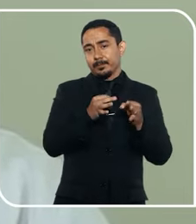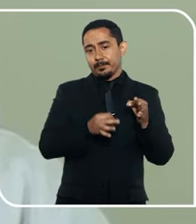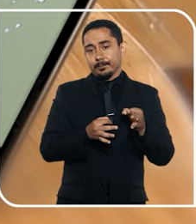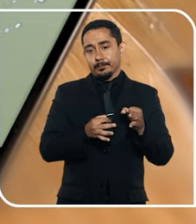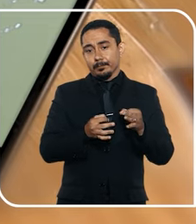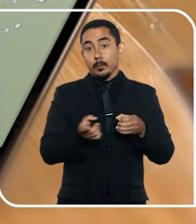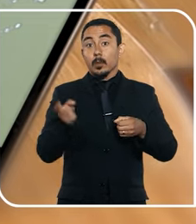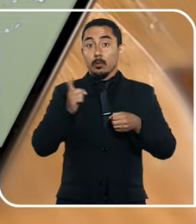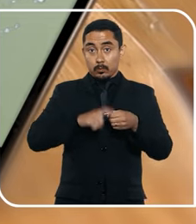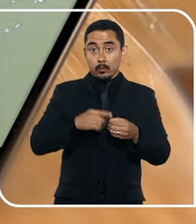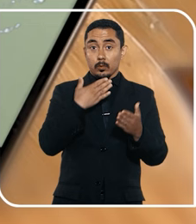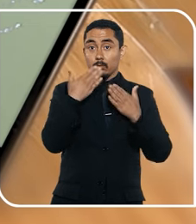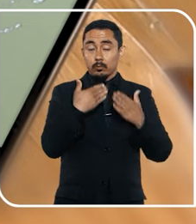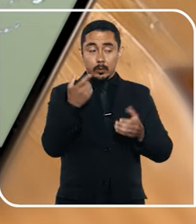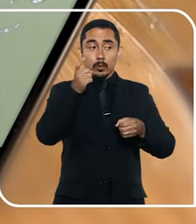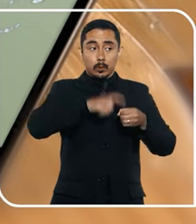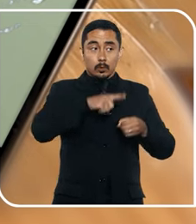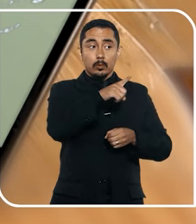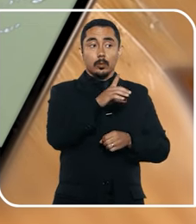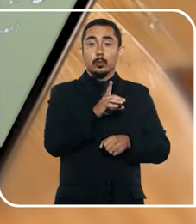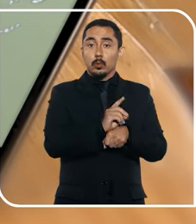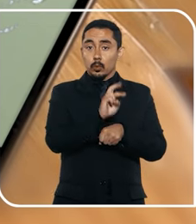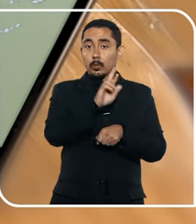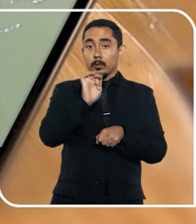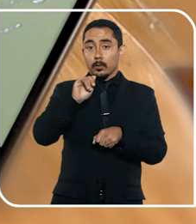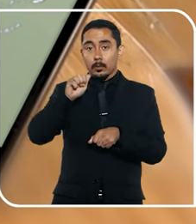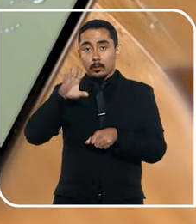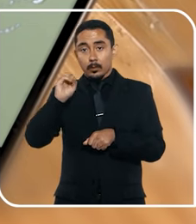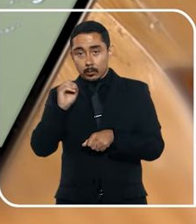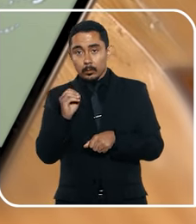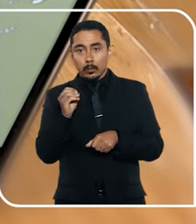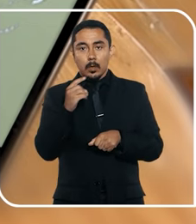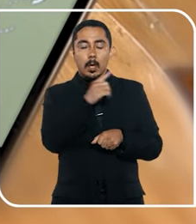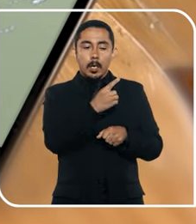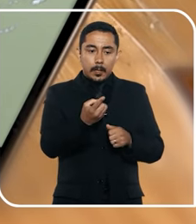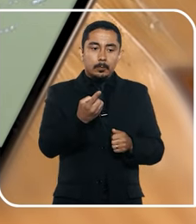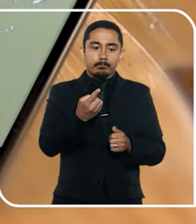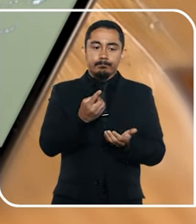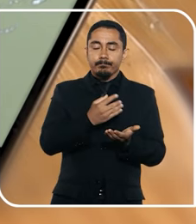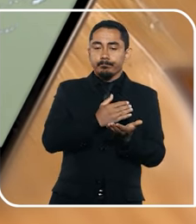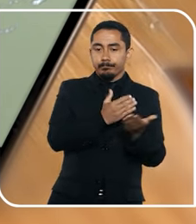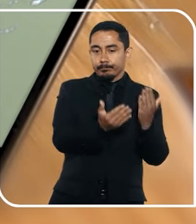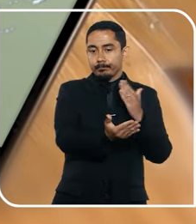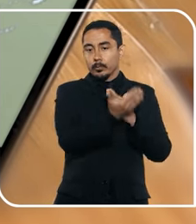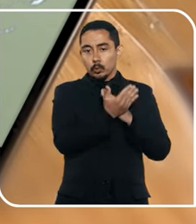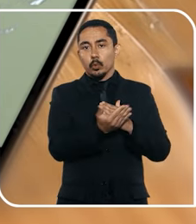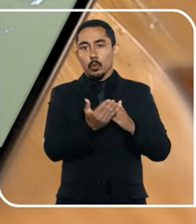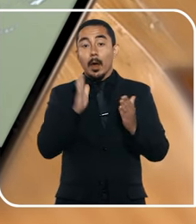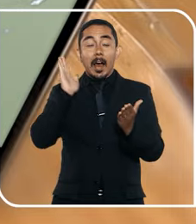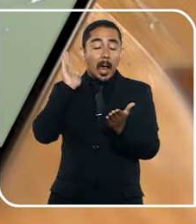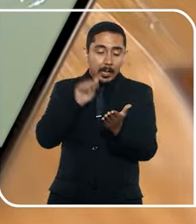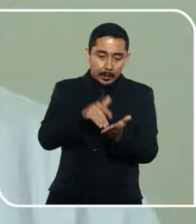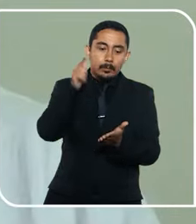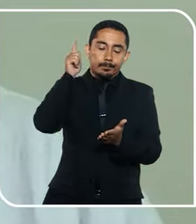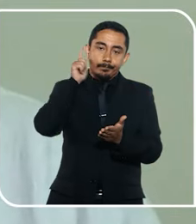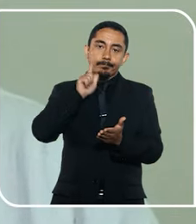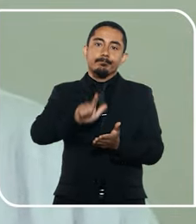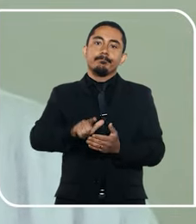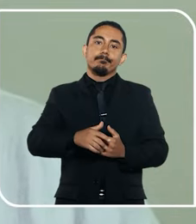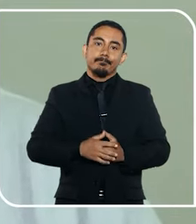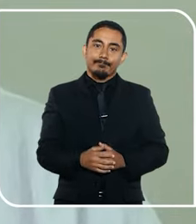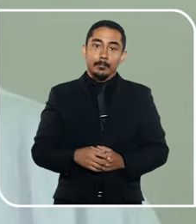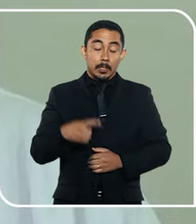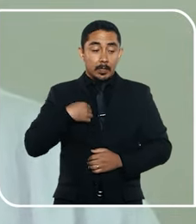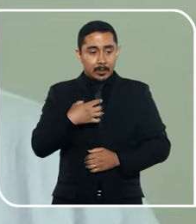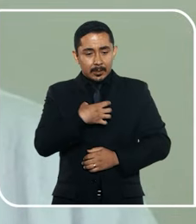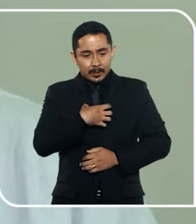justiça. Voltei a falar com o Dr. Franço e ele me encaminhou até a gente conseguir aí a guarda. Estava ainda com